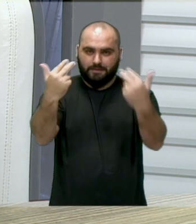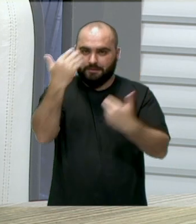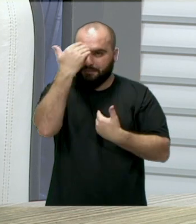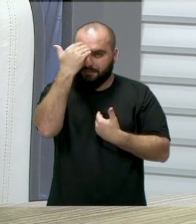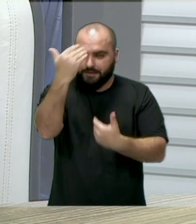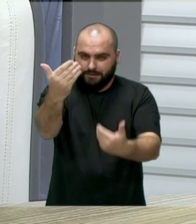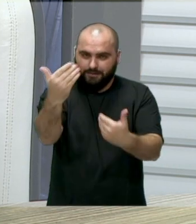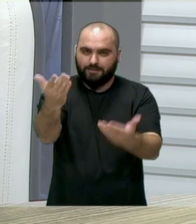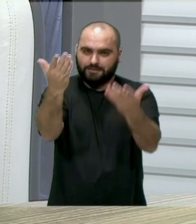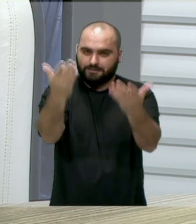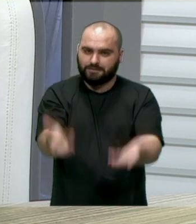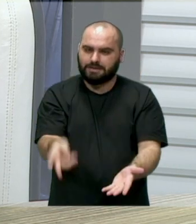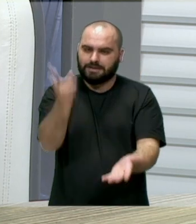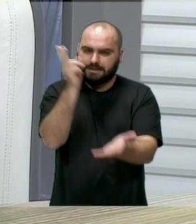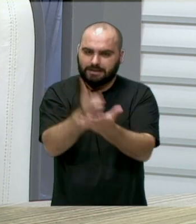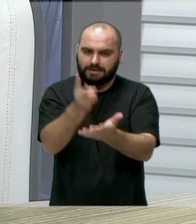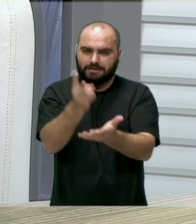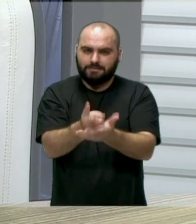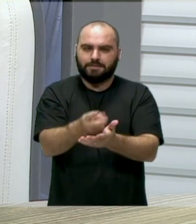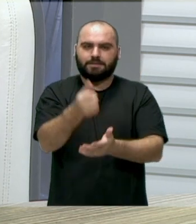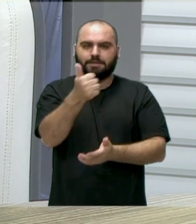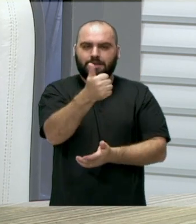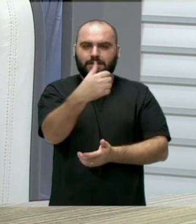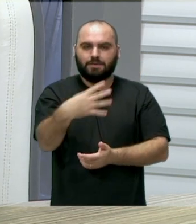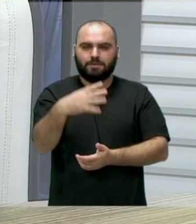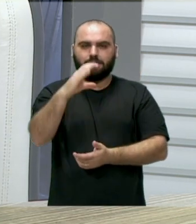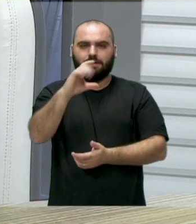nos acompanhar sempre no canal 14 da Claro